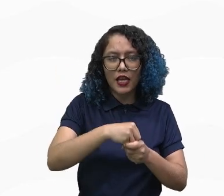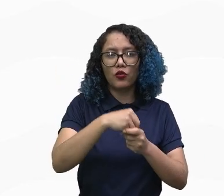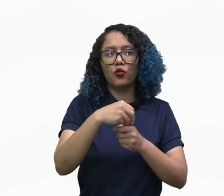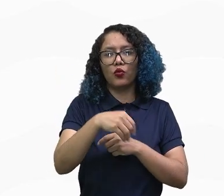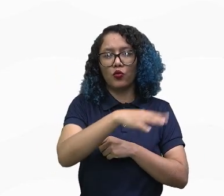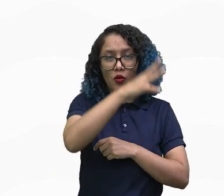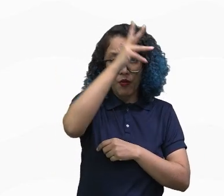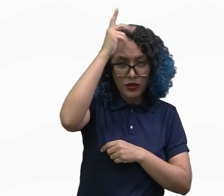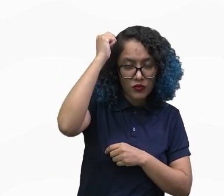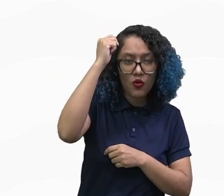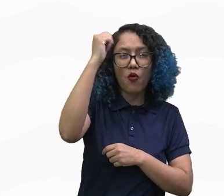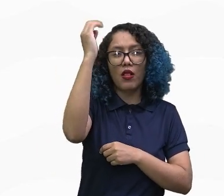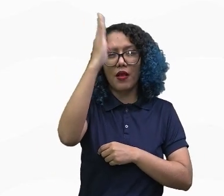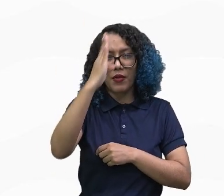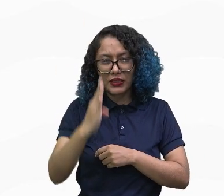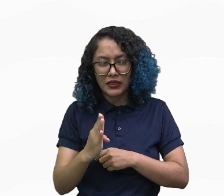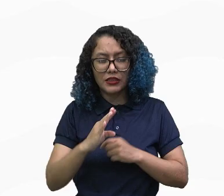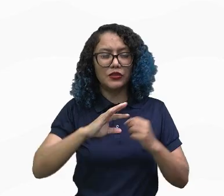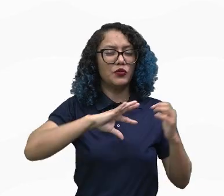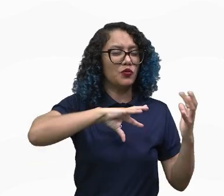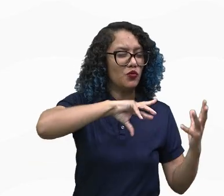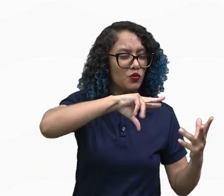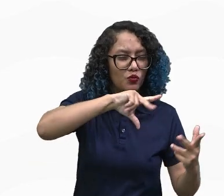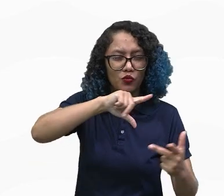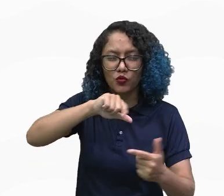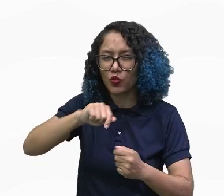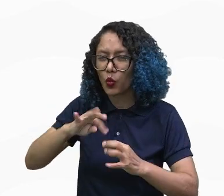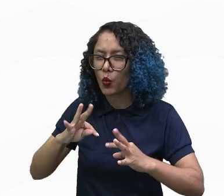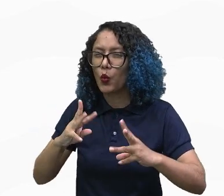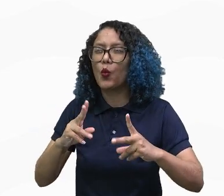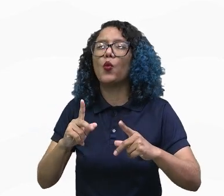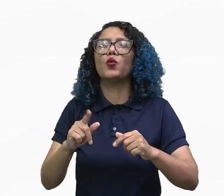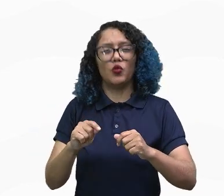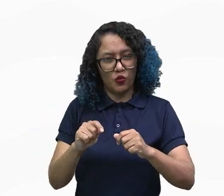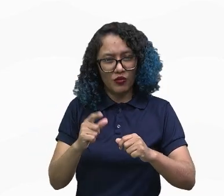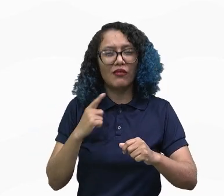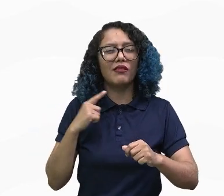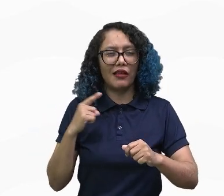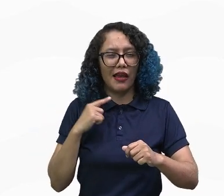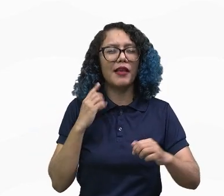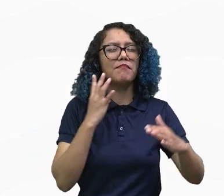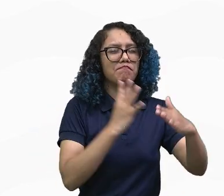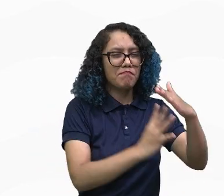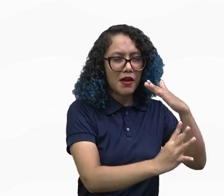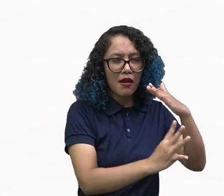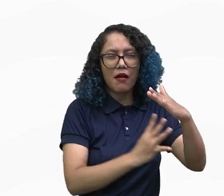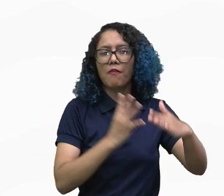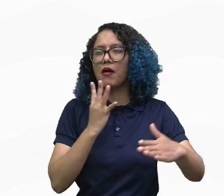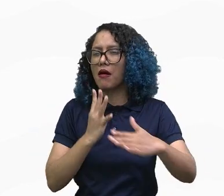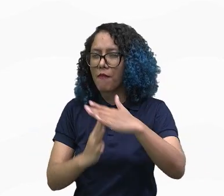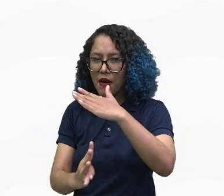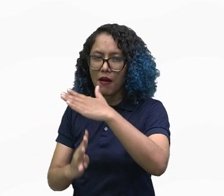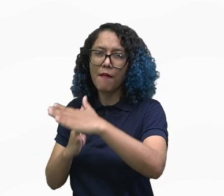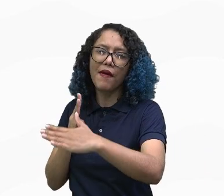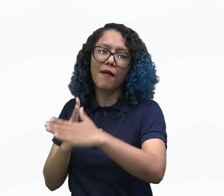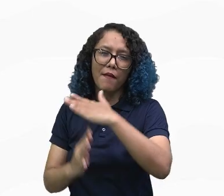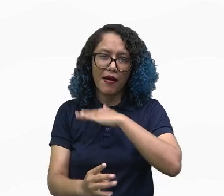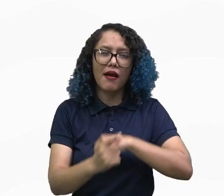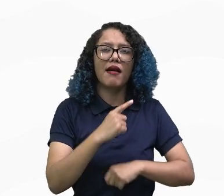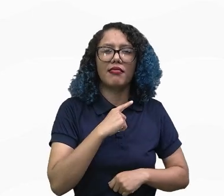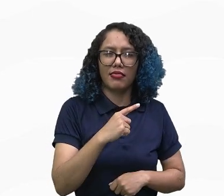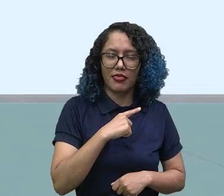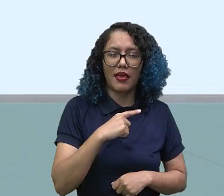no Brasil, vai ocorrer no mundo inteiro, gente. Então, é aí que também a gente tem que verificar esse processo